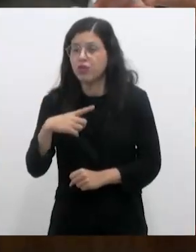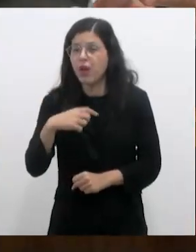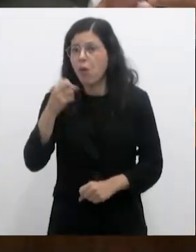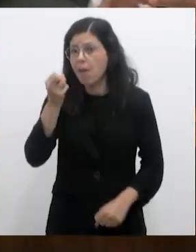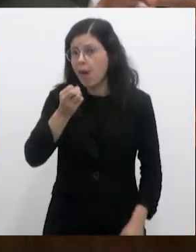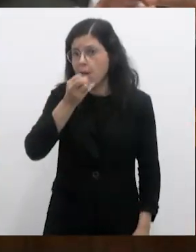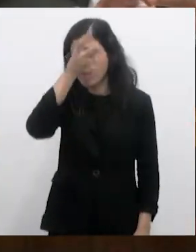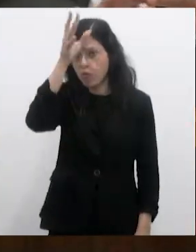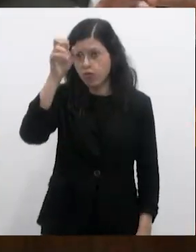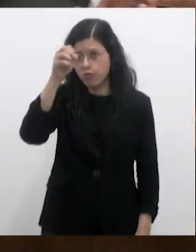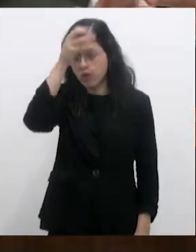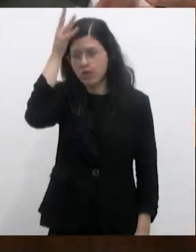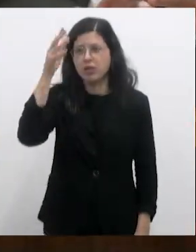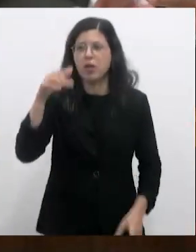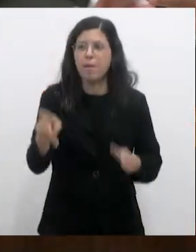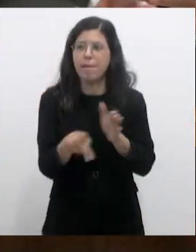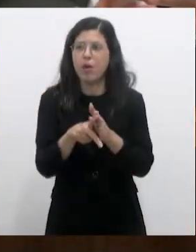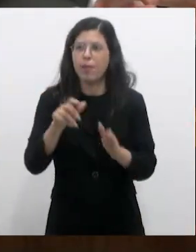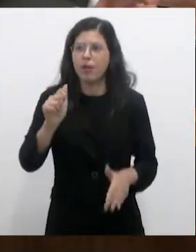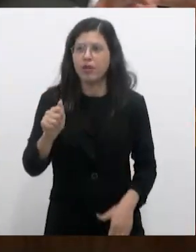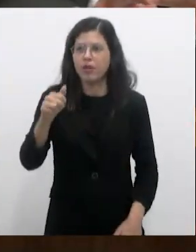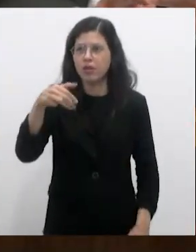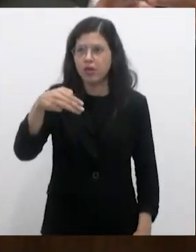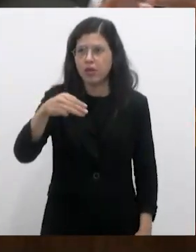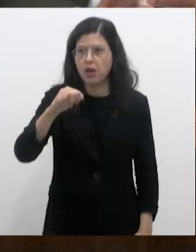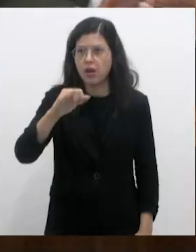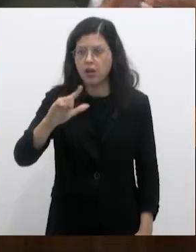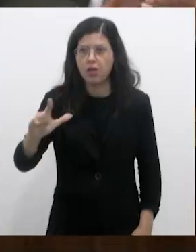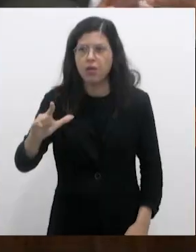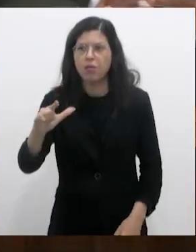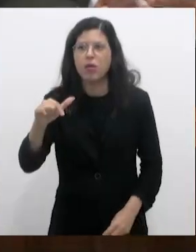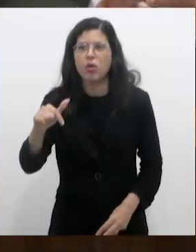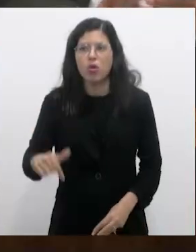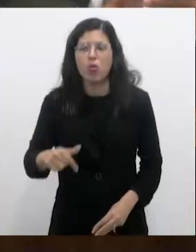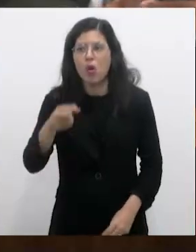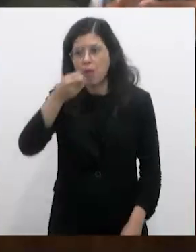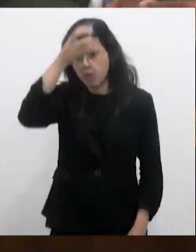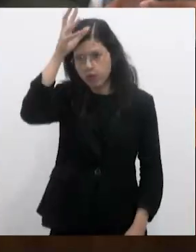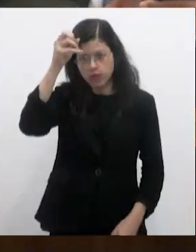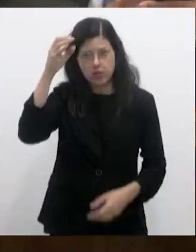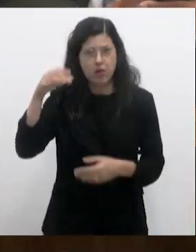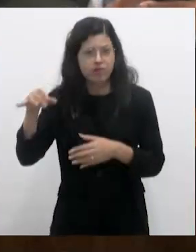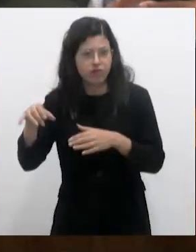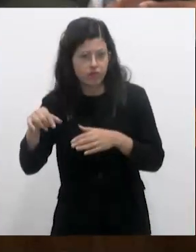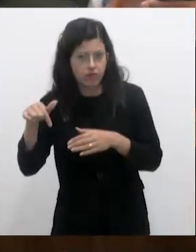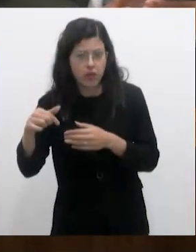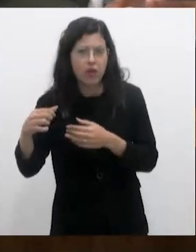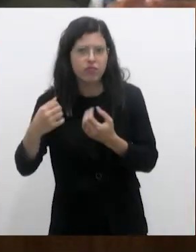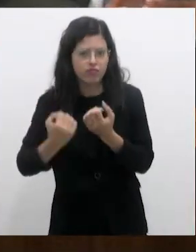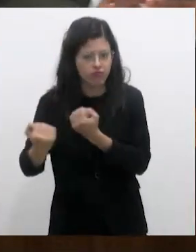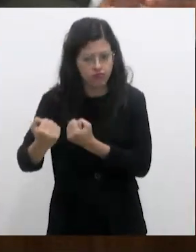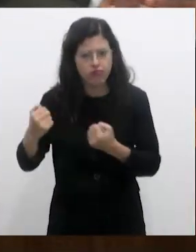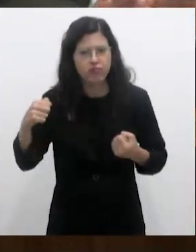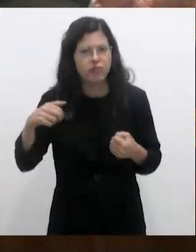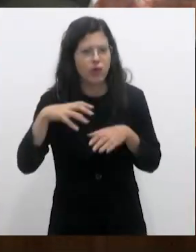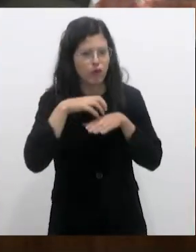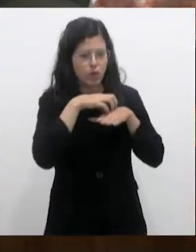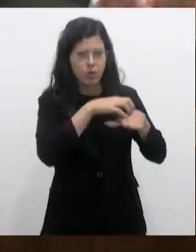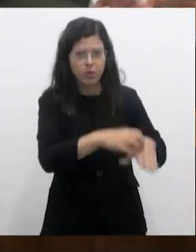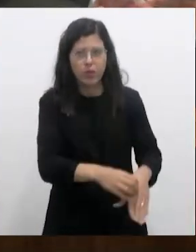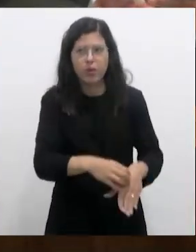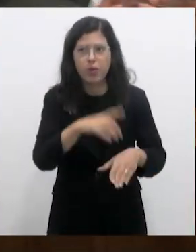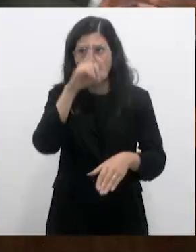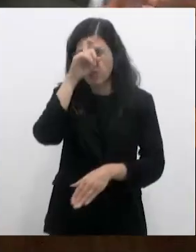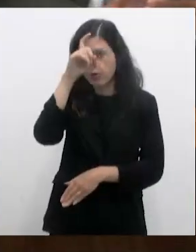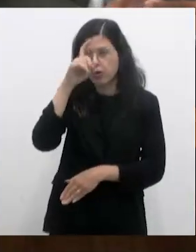da AMIL. A ambulância buscou a criança e os pais em casa, levou até o Hospital do Fundão, que é especialista em AMI, e